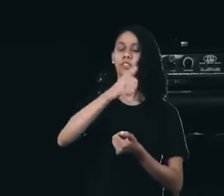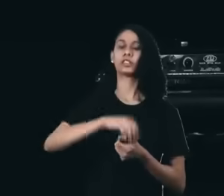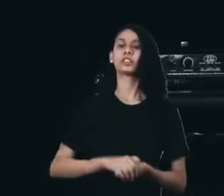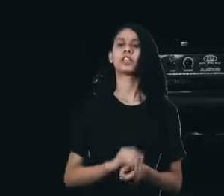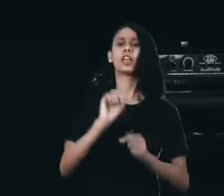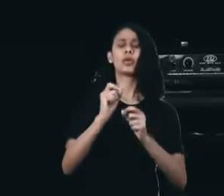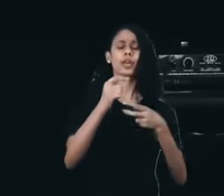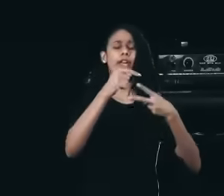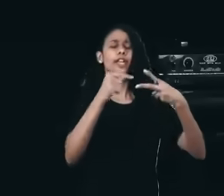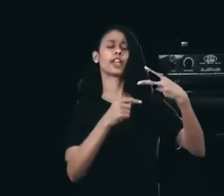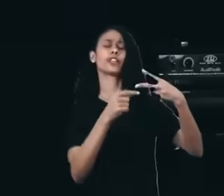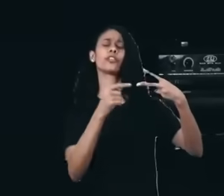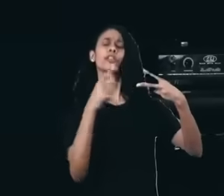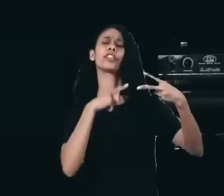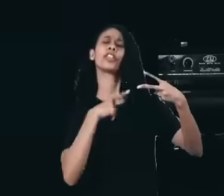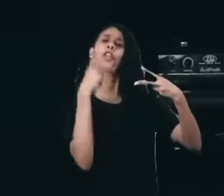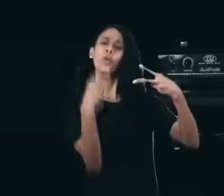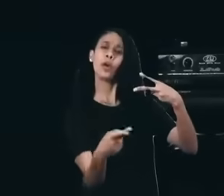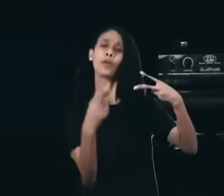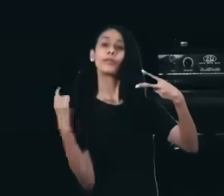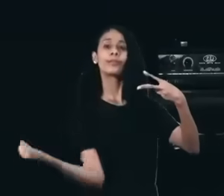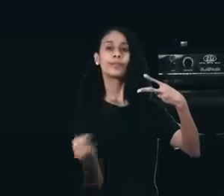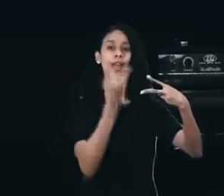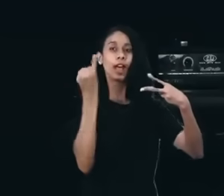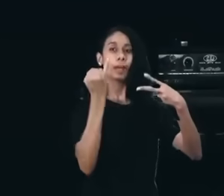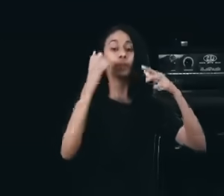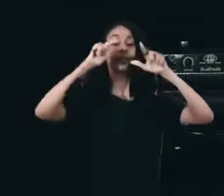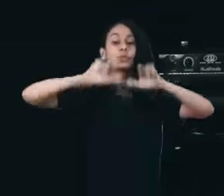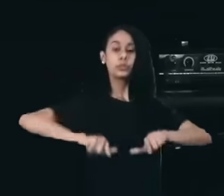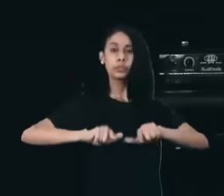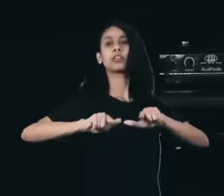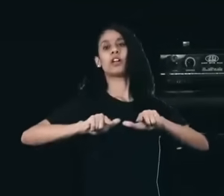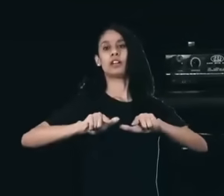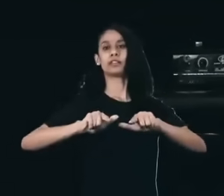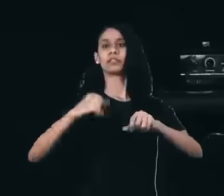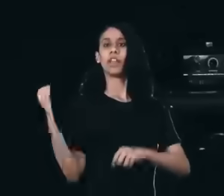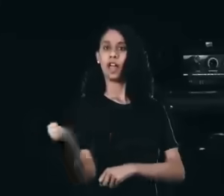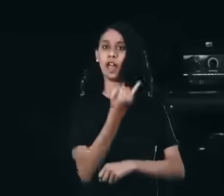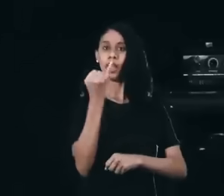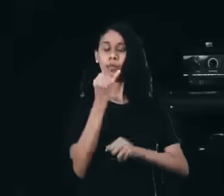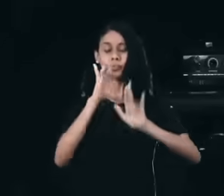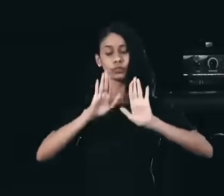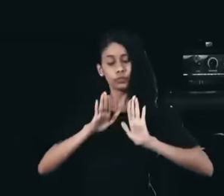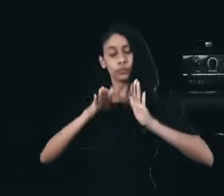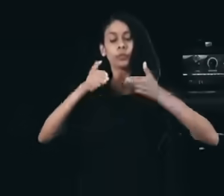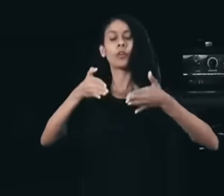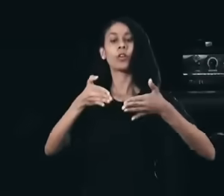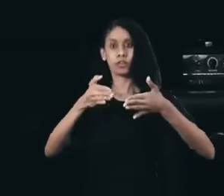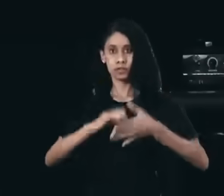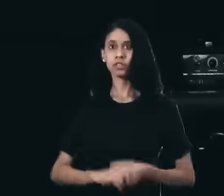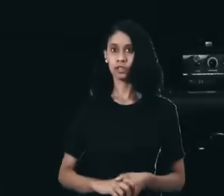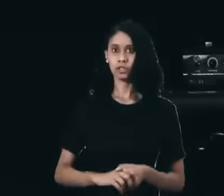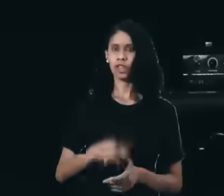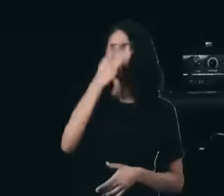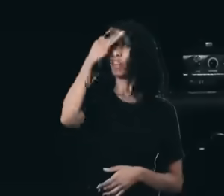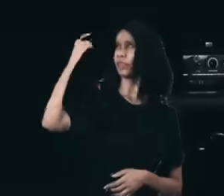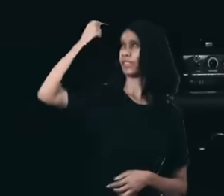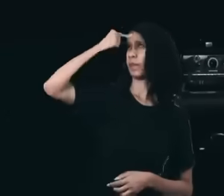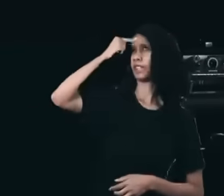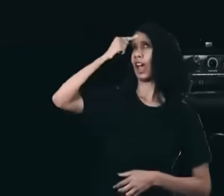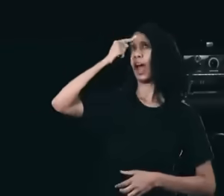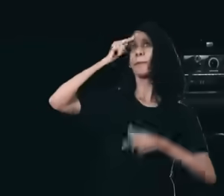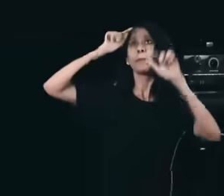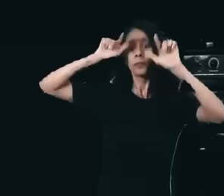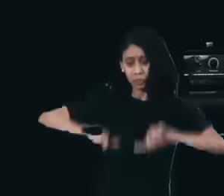em comum? A importância da posição. A importância do posicionamento. Muitas pessoas acham que o posicionamento é